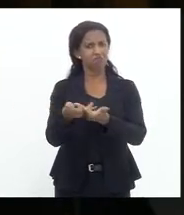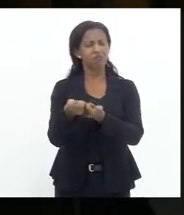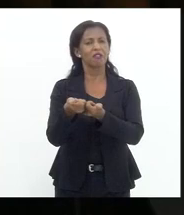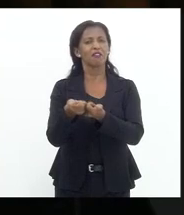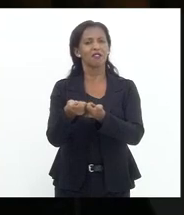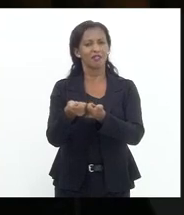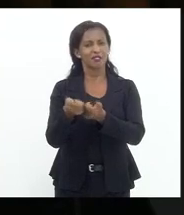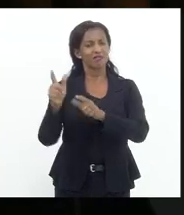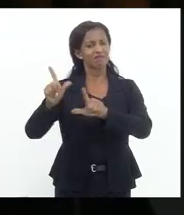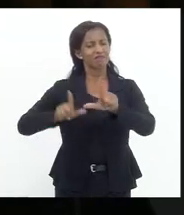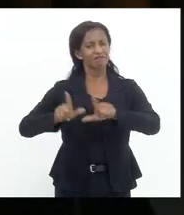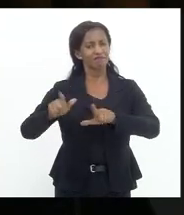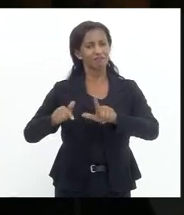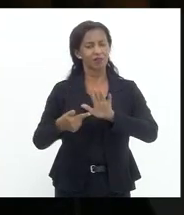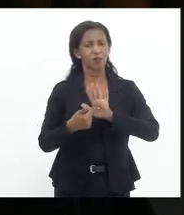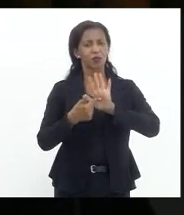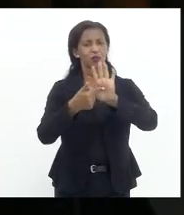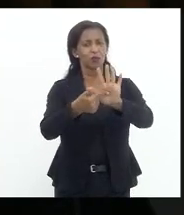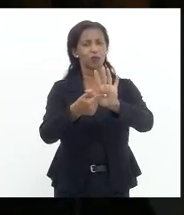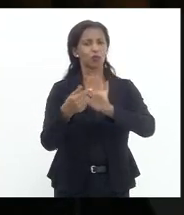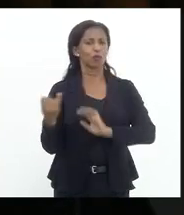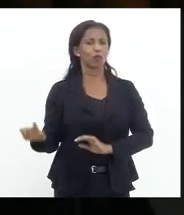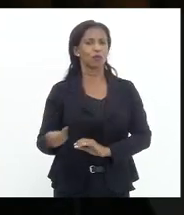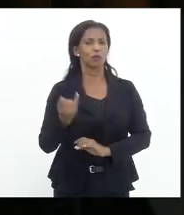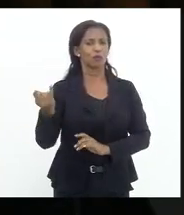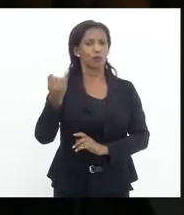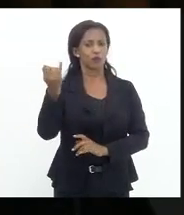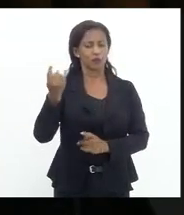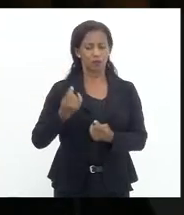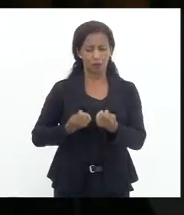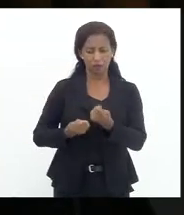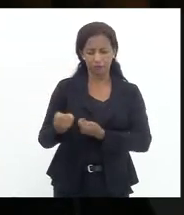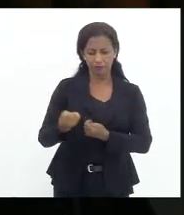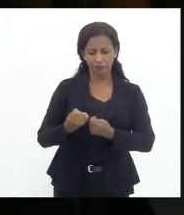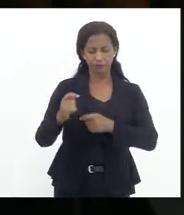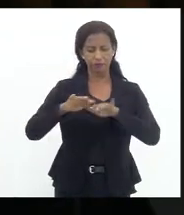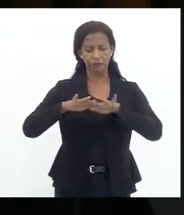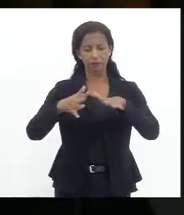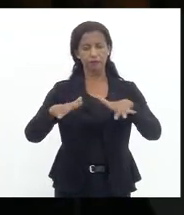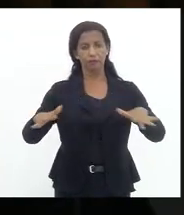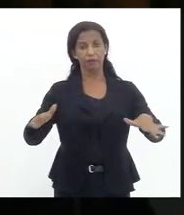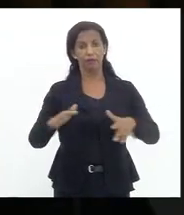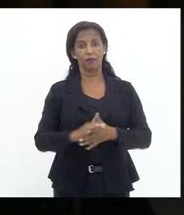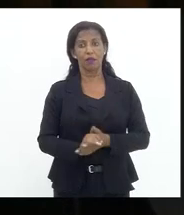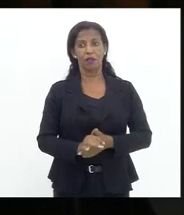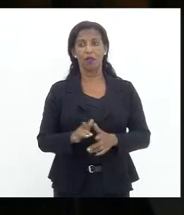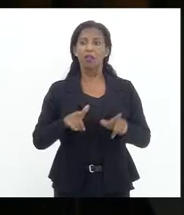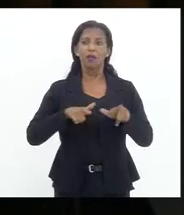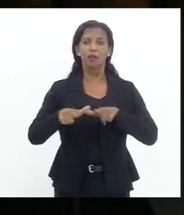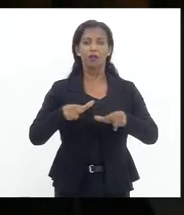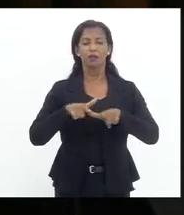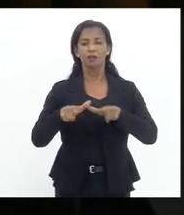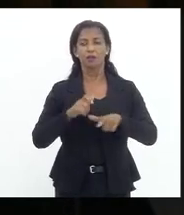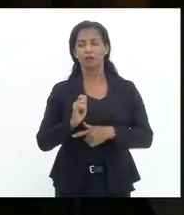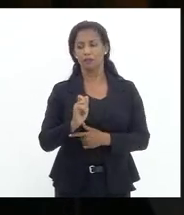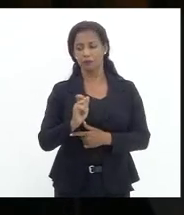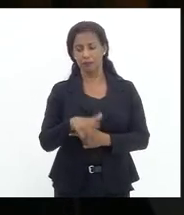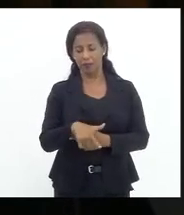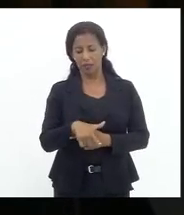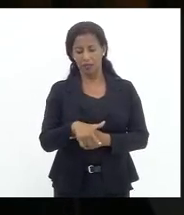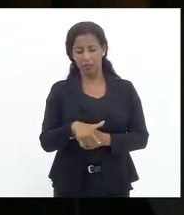a importância da economia do mar. E a nossa luta, que é